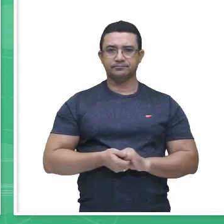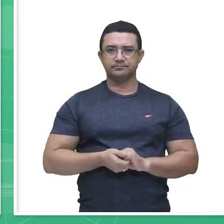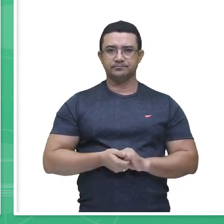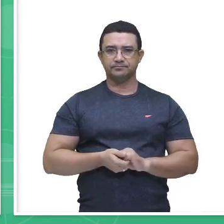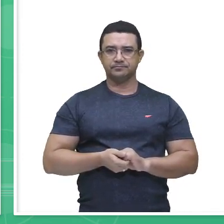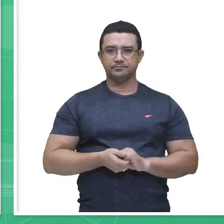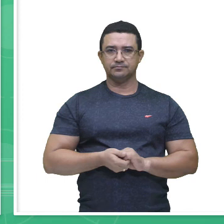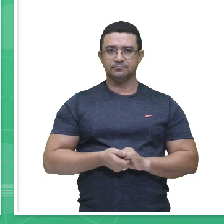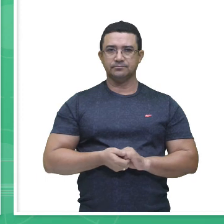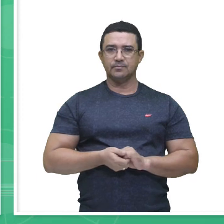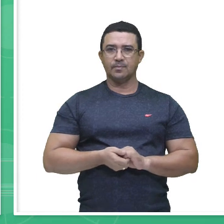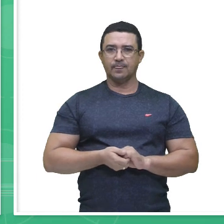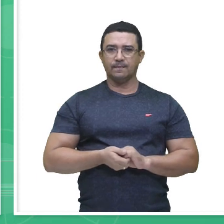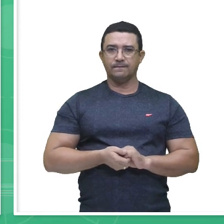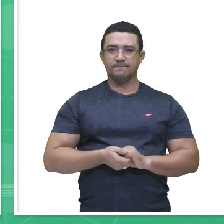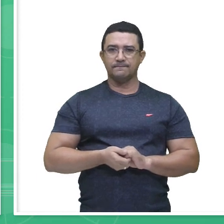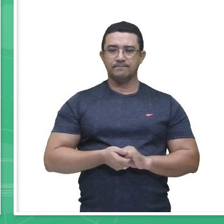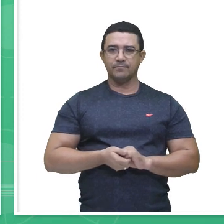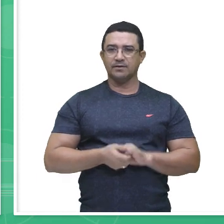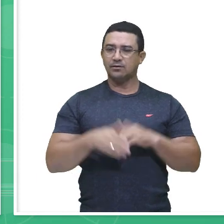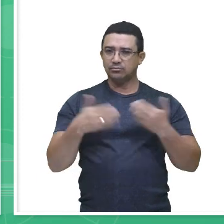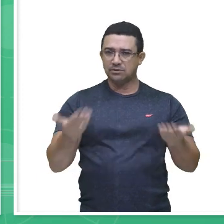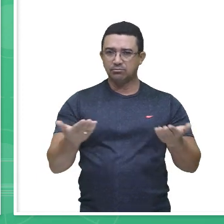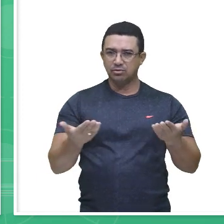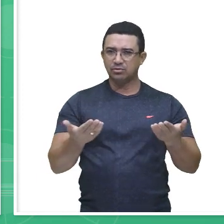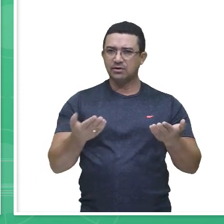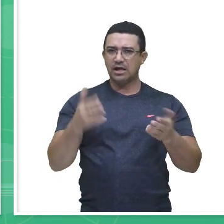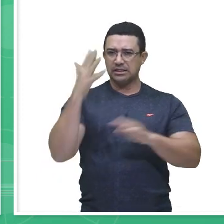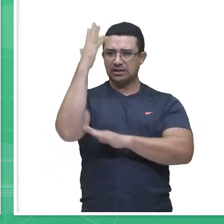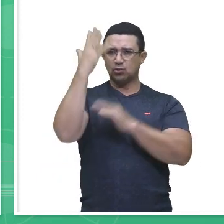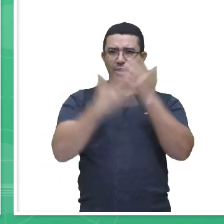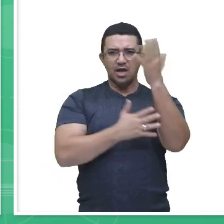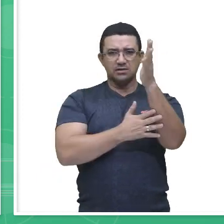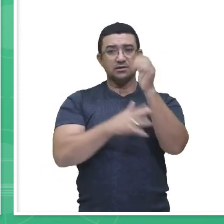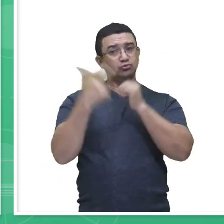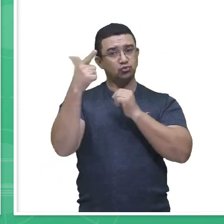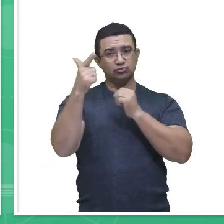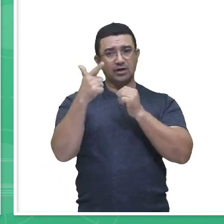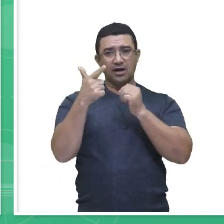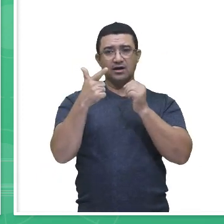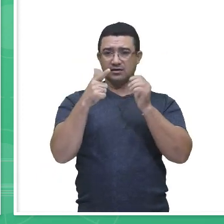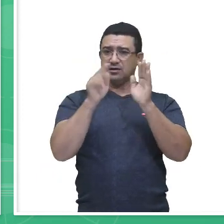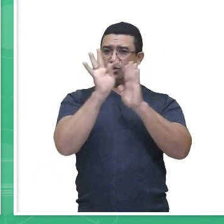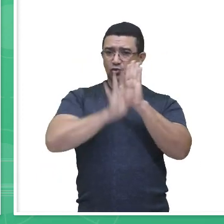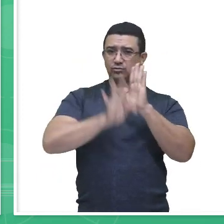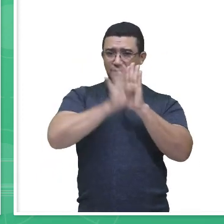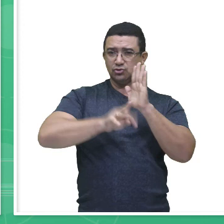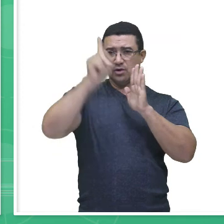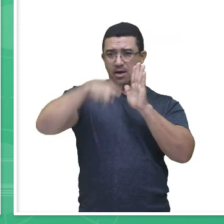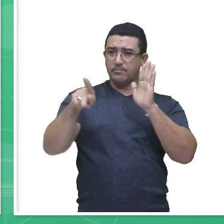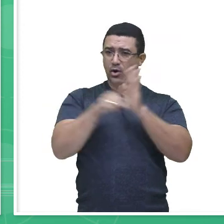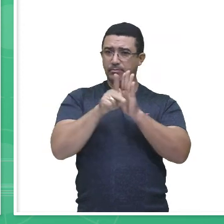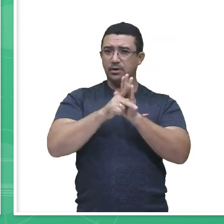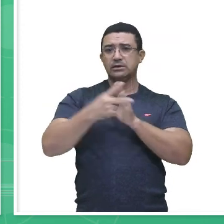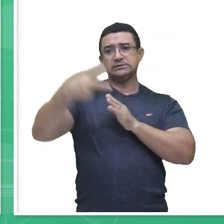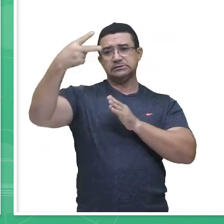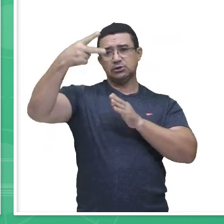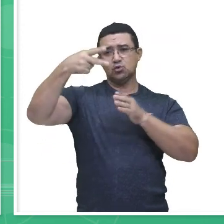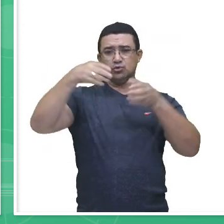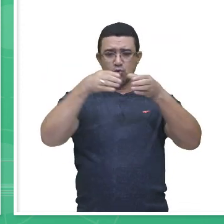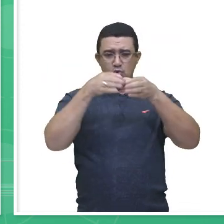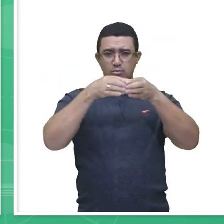dos males do coração. Isso a gente não tem no texto, né? Isso vai estar ligado mais para a segunda geração, não na